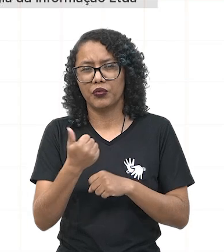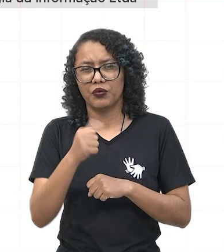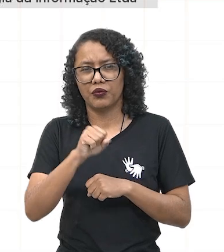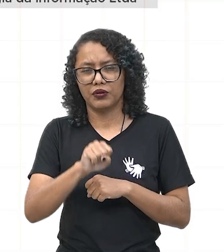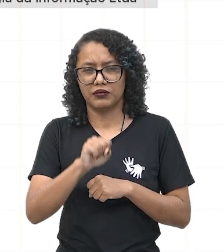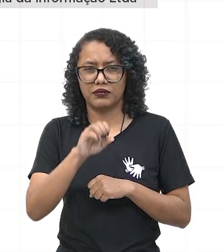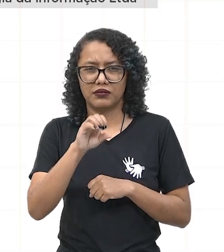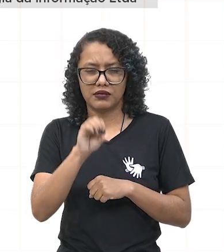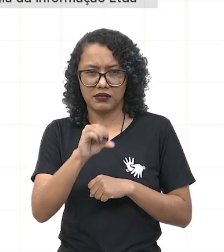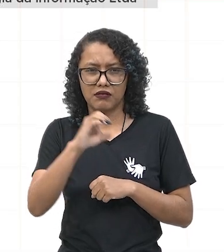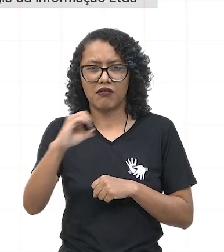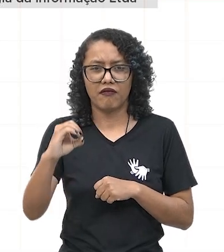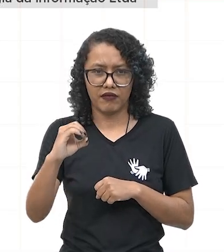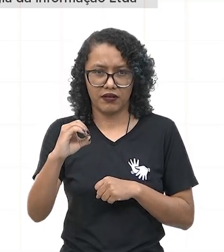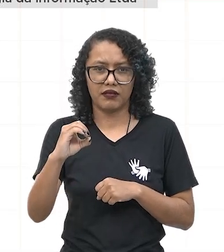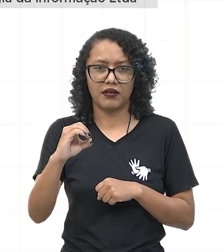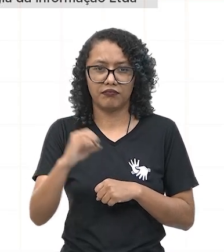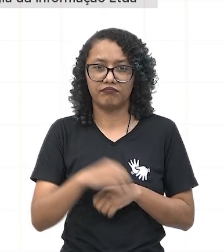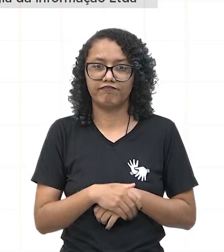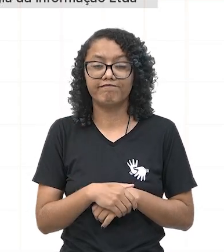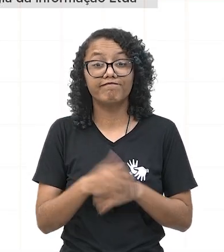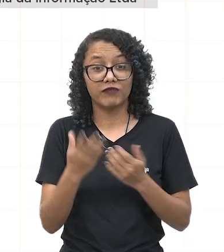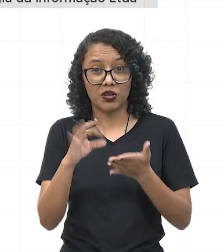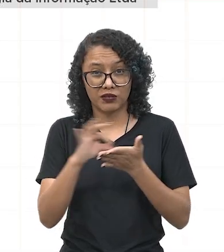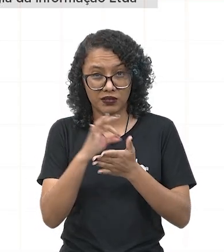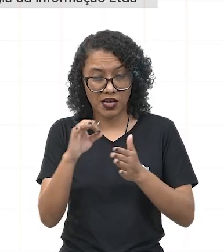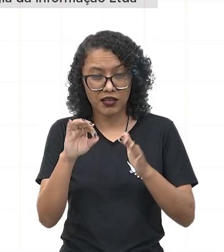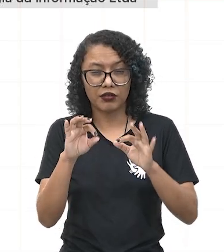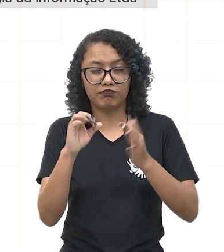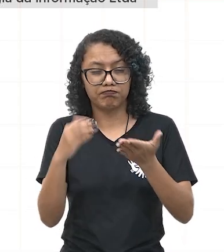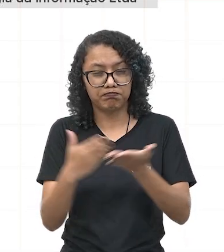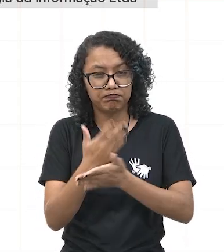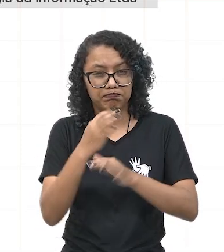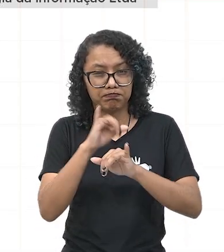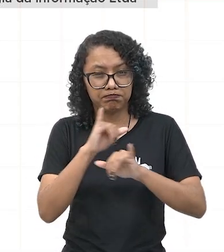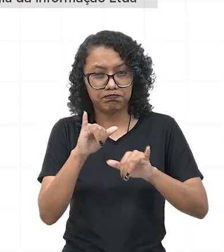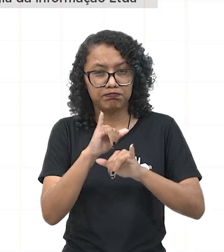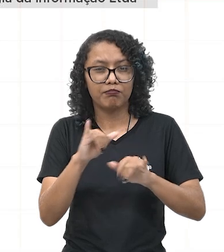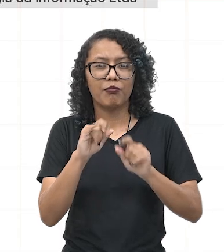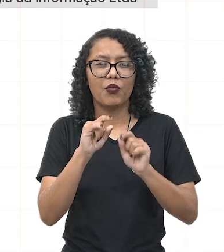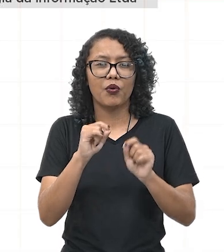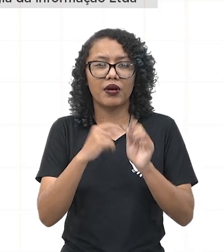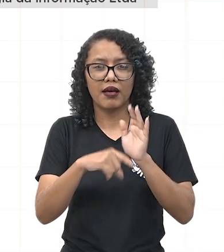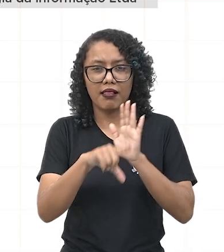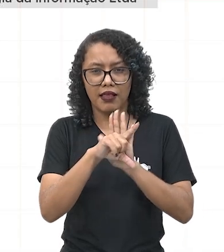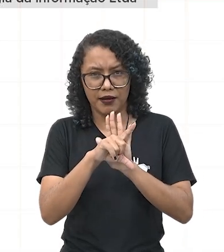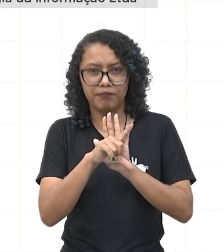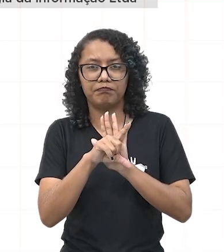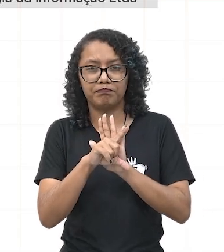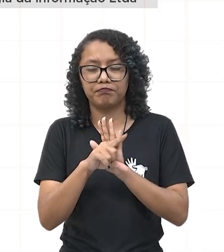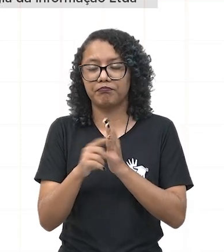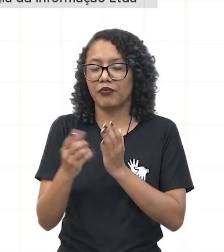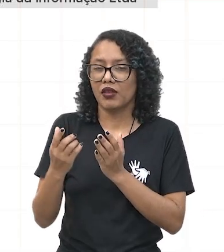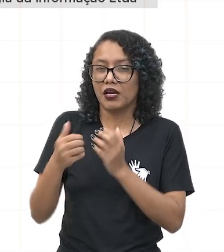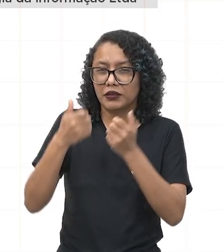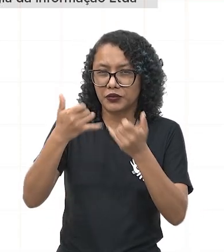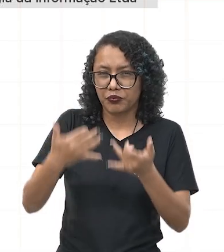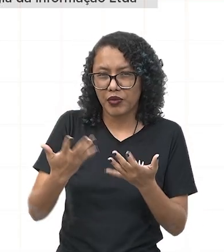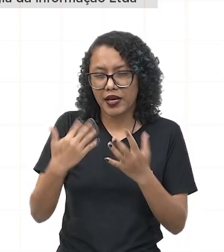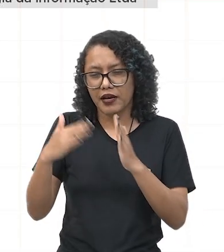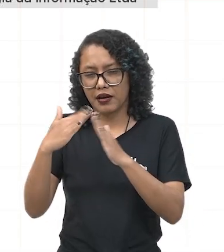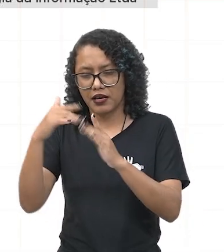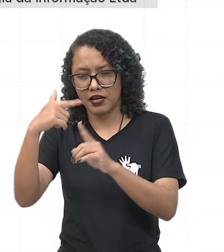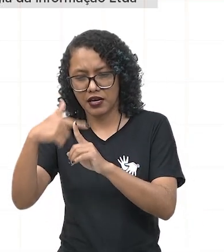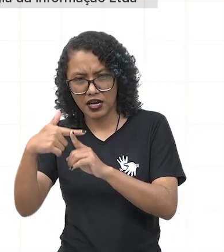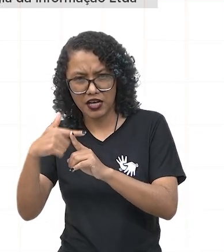A partir dessa lei, que foi promulgada, há a separação do Estado e da Igreja e vai estabelecer a laicidade